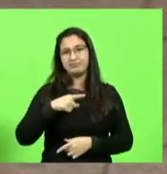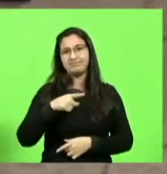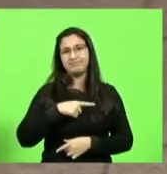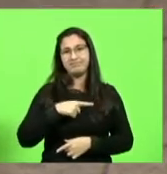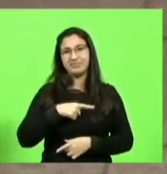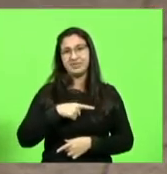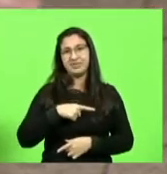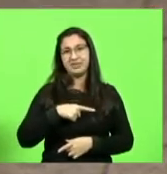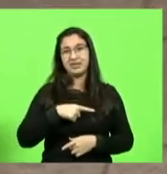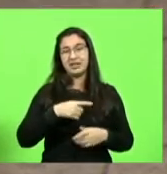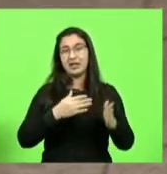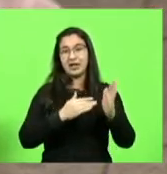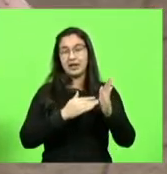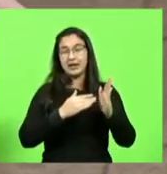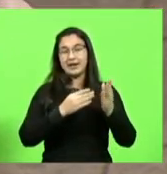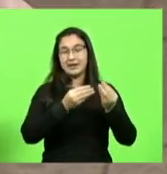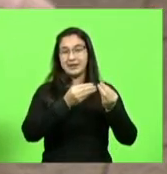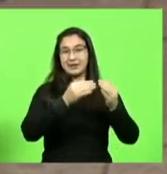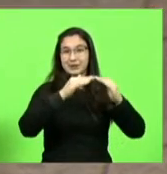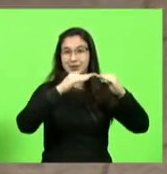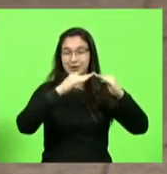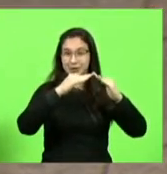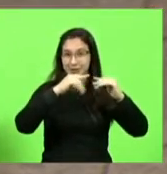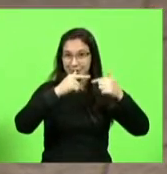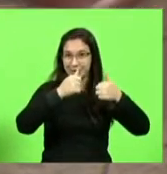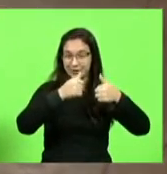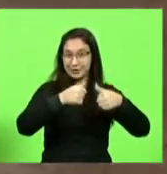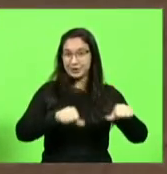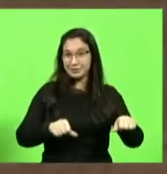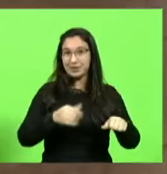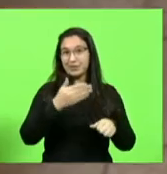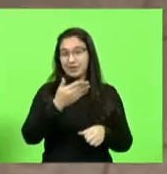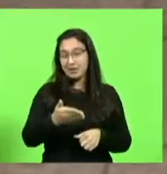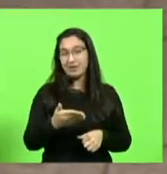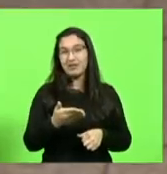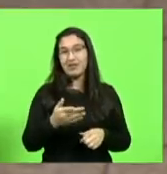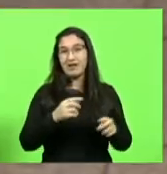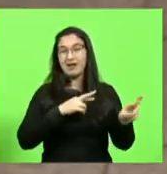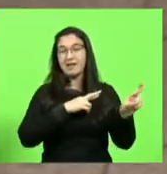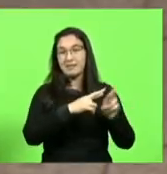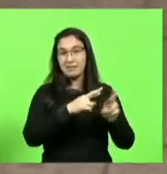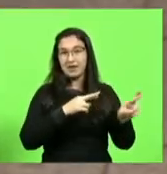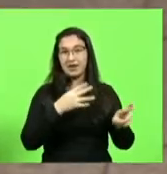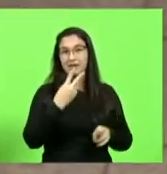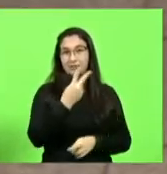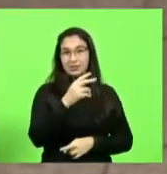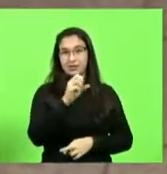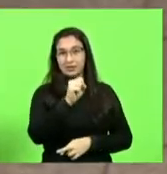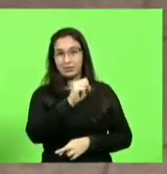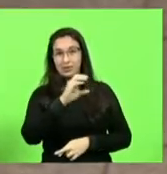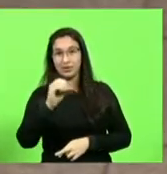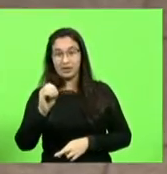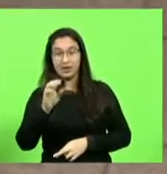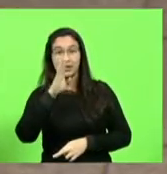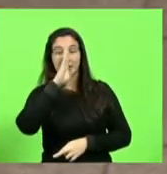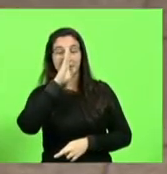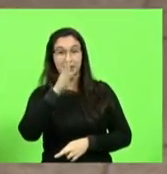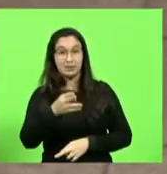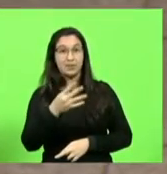destravar em algumas situações, seja no Oeste, seja na BR-280, ou seja, principalmente